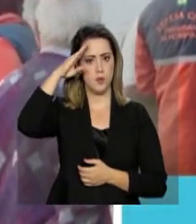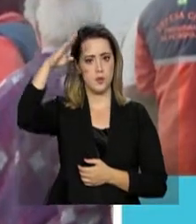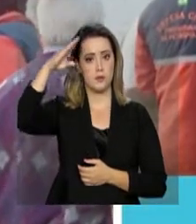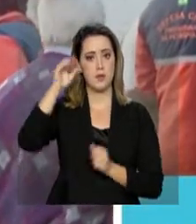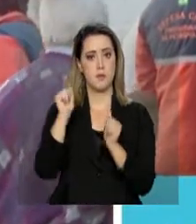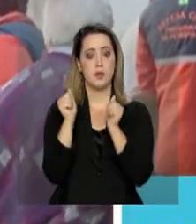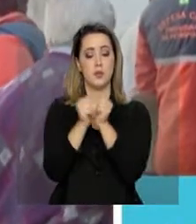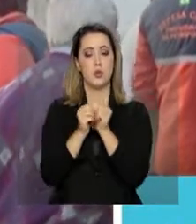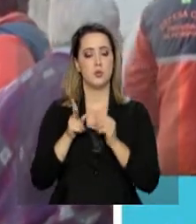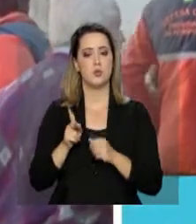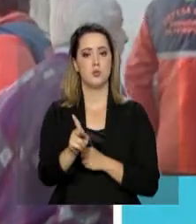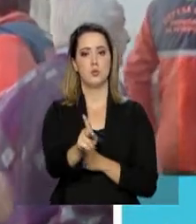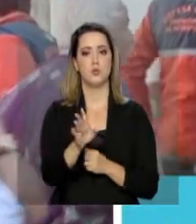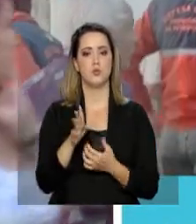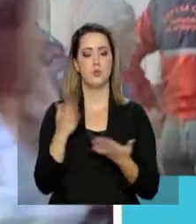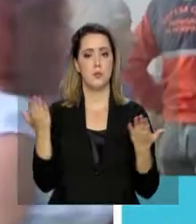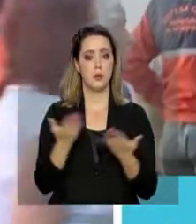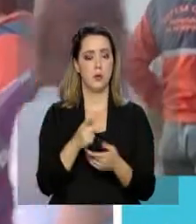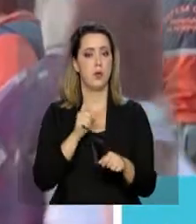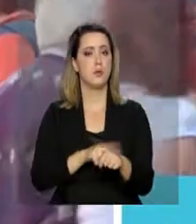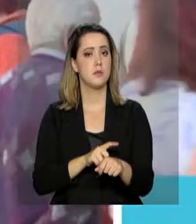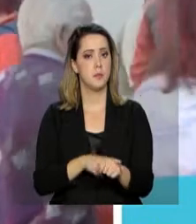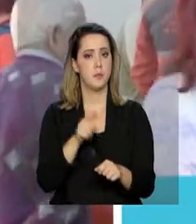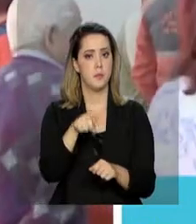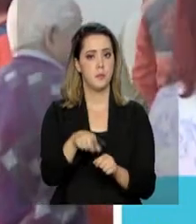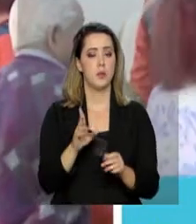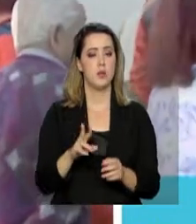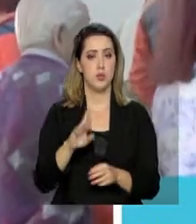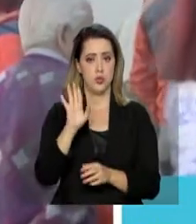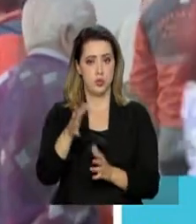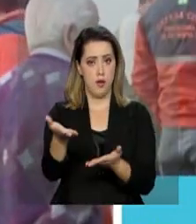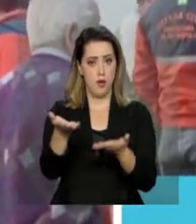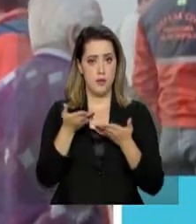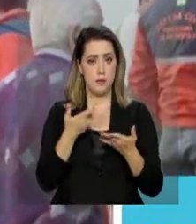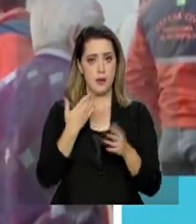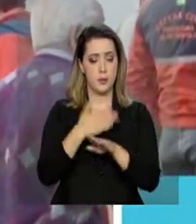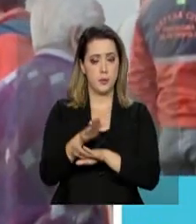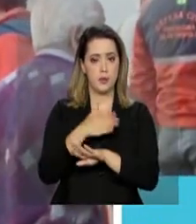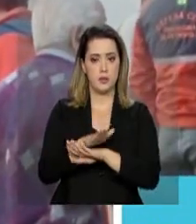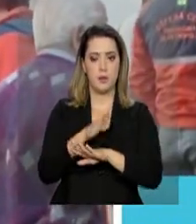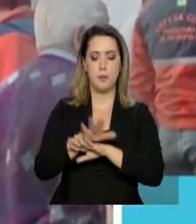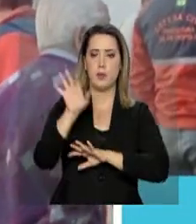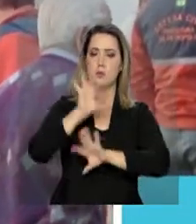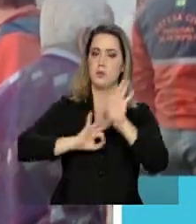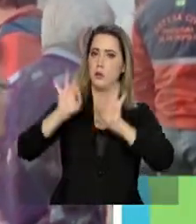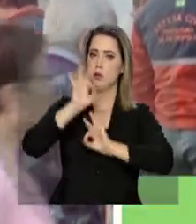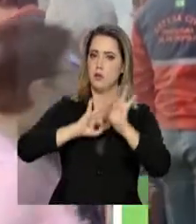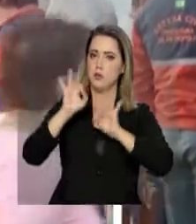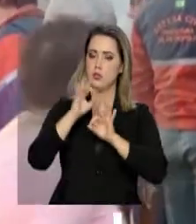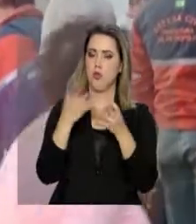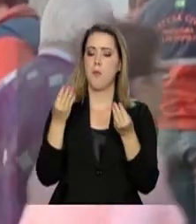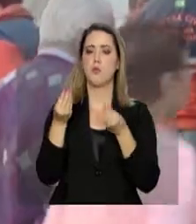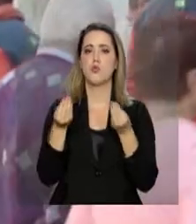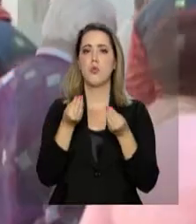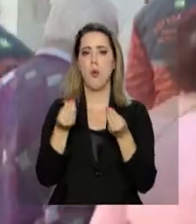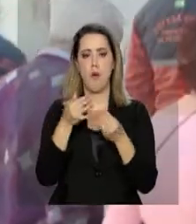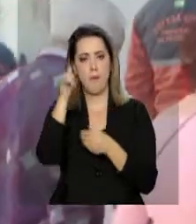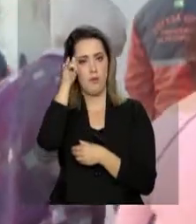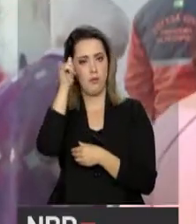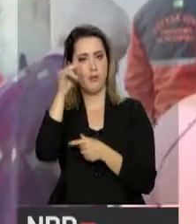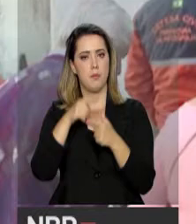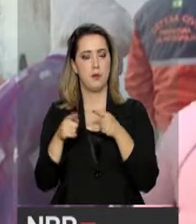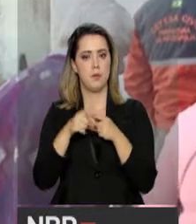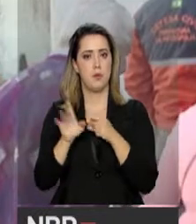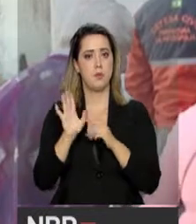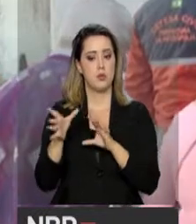e parceiros imprescindíveis nesse momento. Elas já recebem o treinamento, participam dos planos de contingência, estão integrados ao